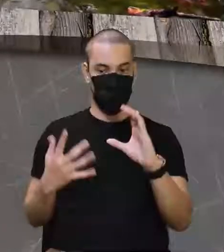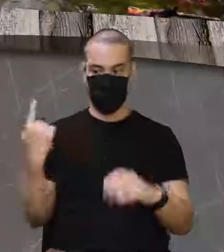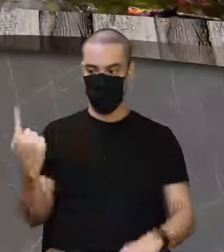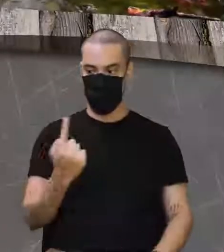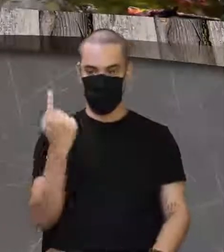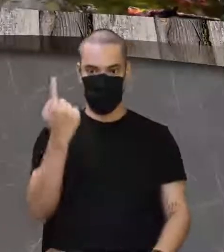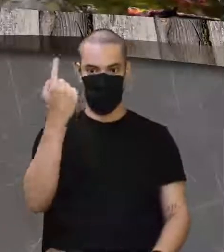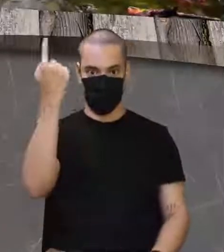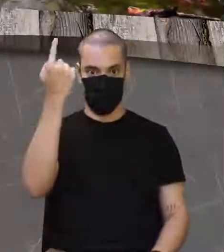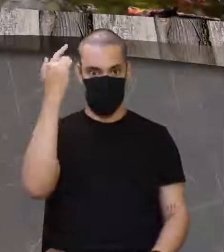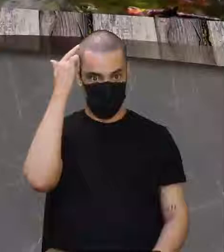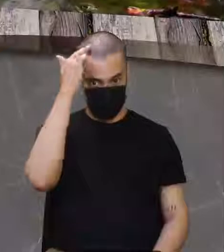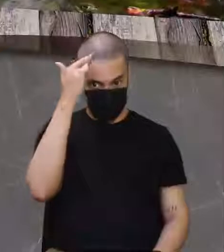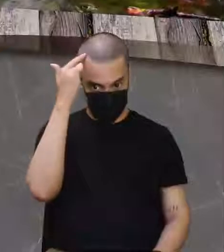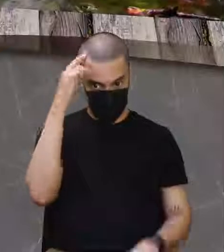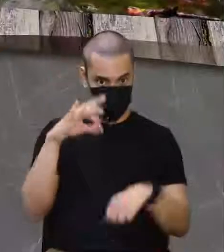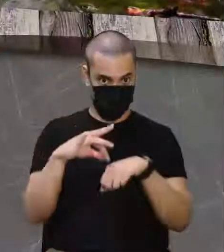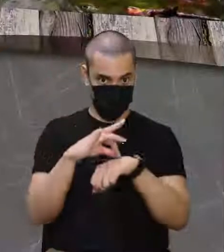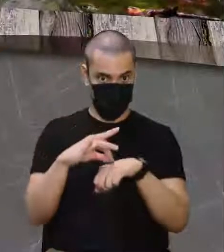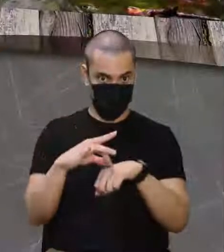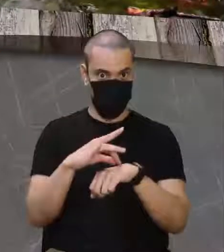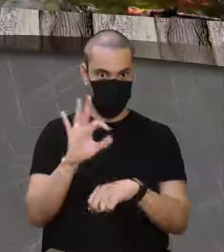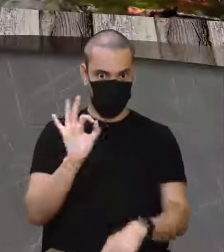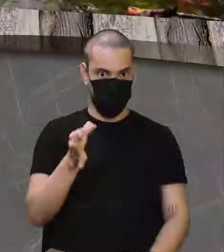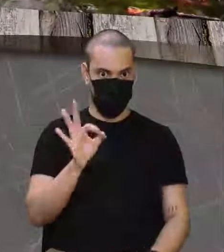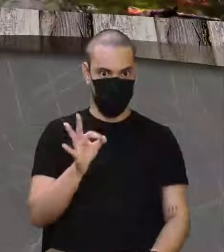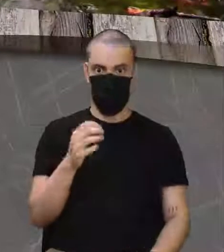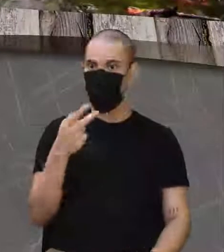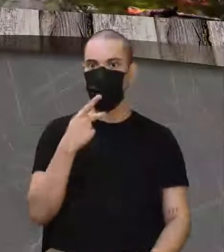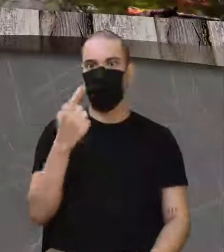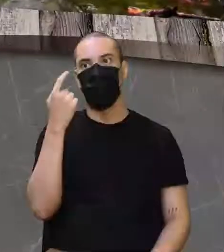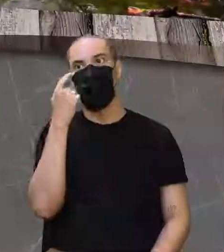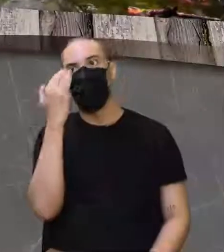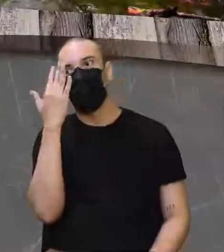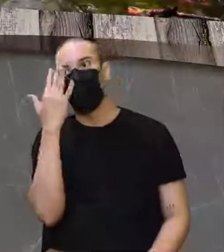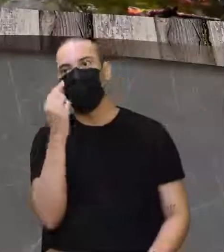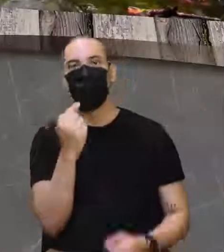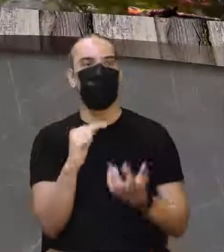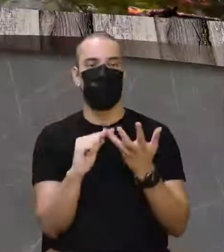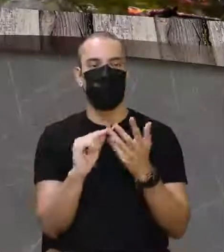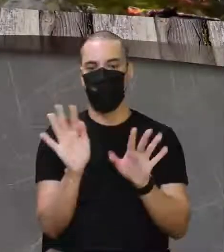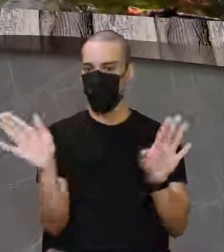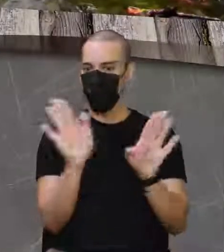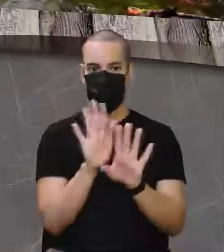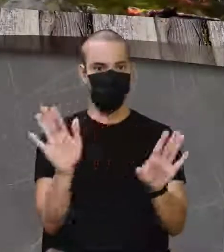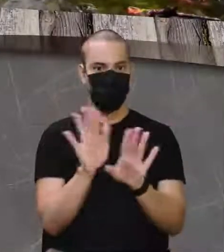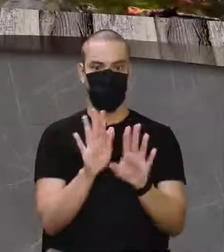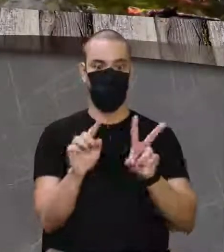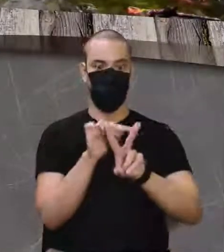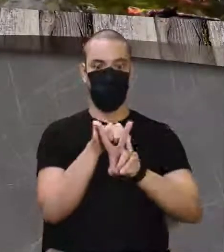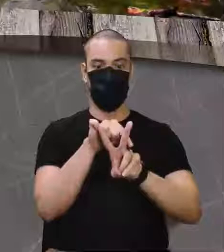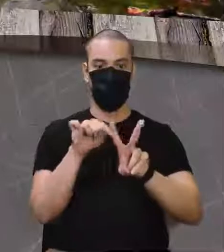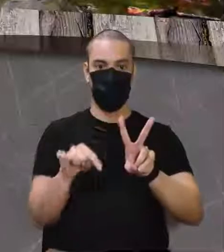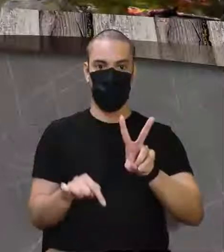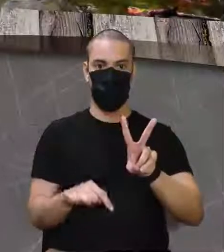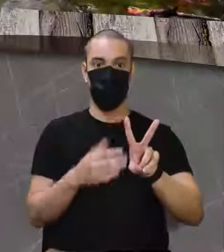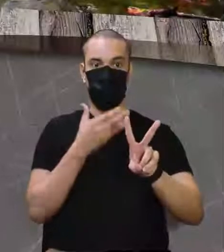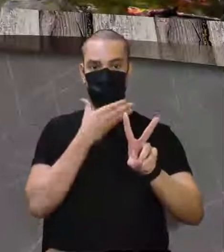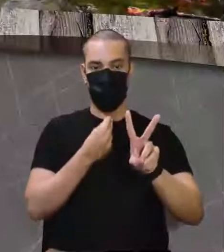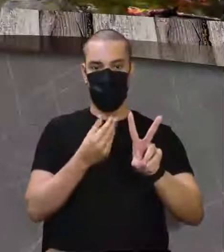altura e cabelo preto. Eu não estou mais falando só da cor de olho ou cor de cabelo. Agora eu estou falando um